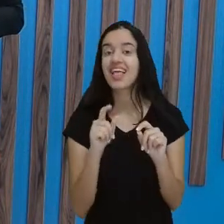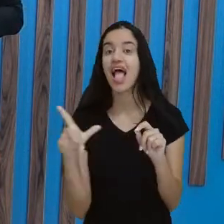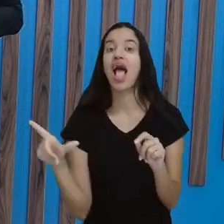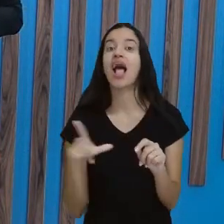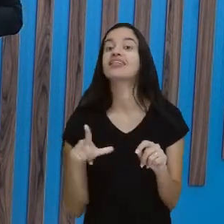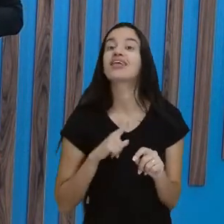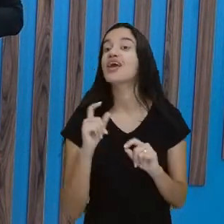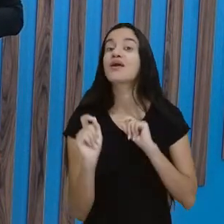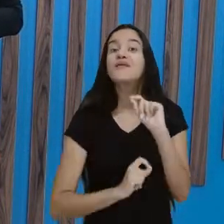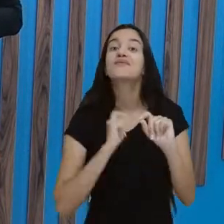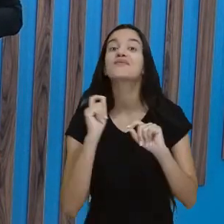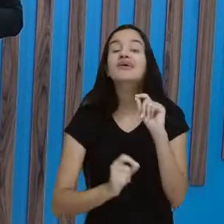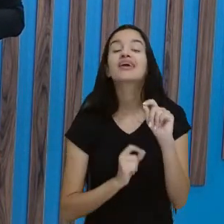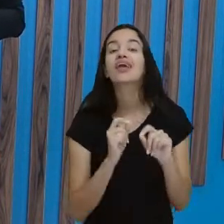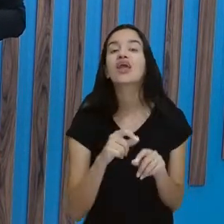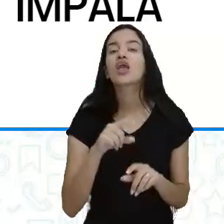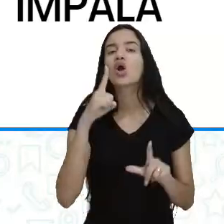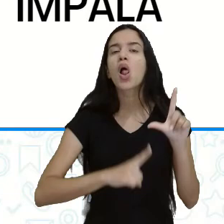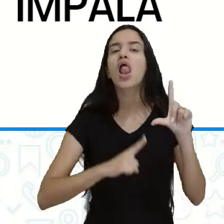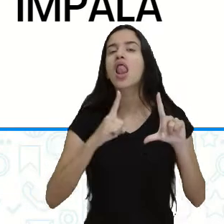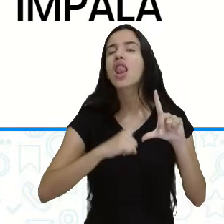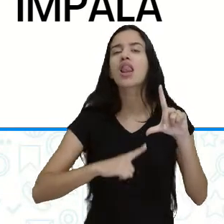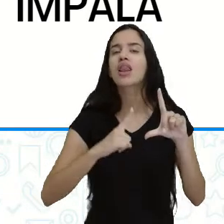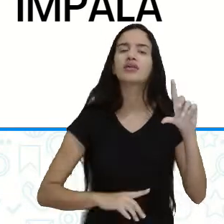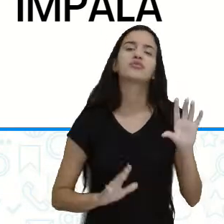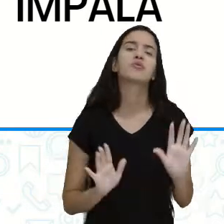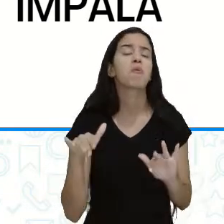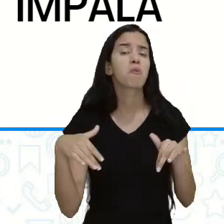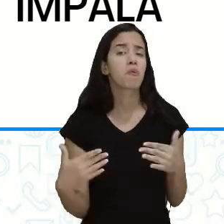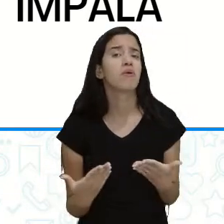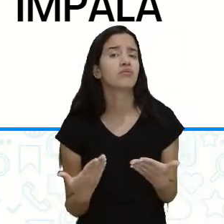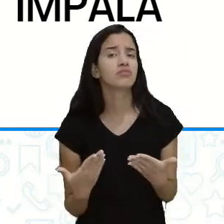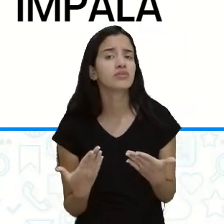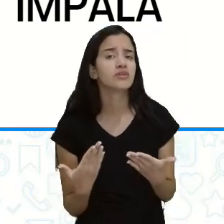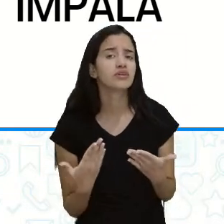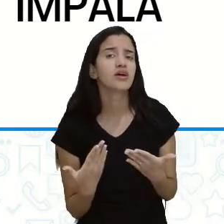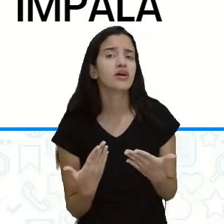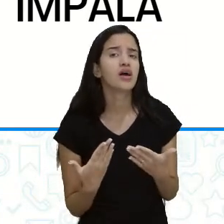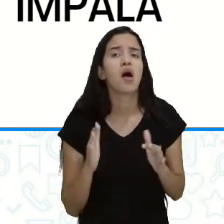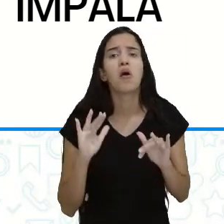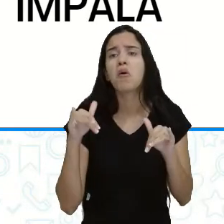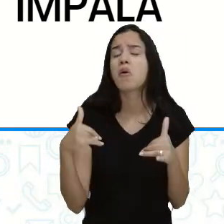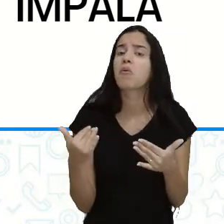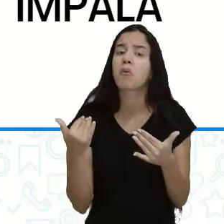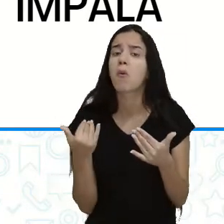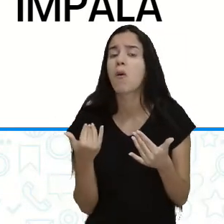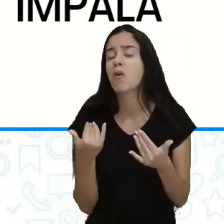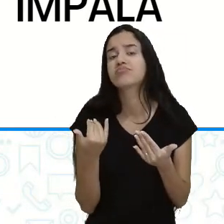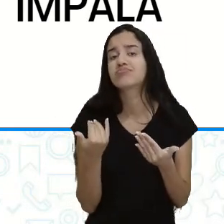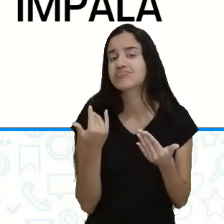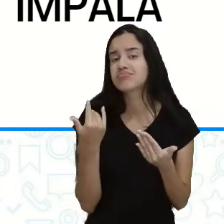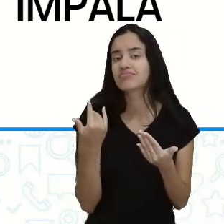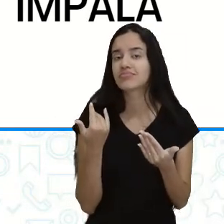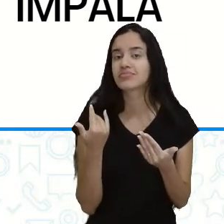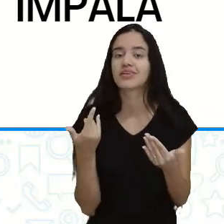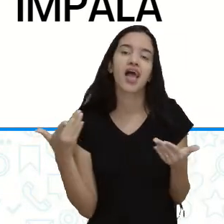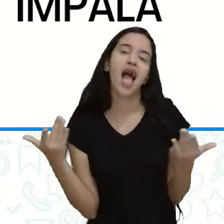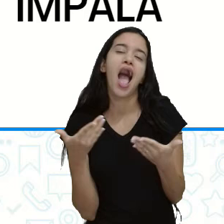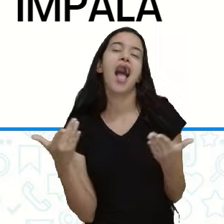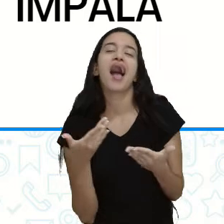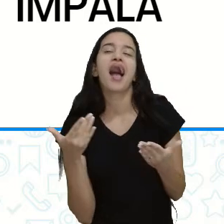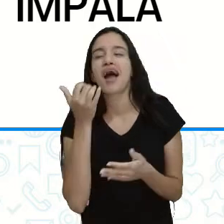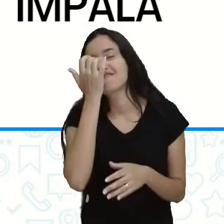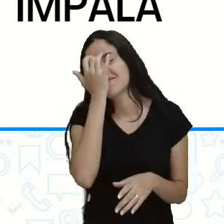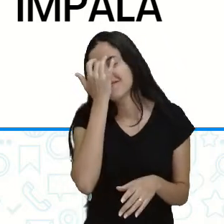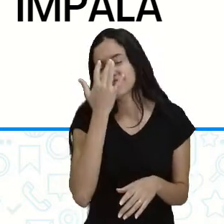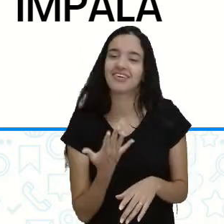tem o quê? Tem que letrinha aí em comum? Quais são as letrinhas em comum que eles têm? Agora ficou fácil.